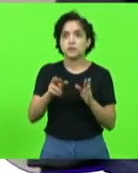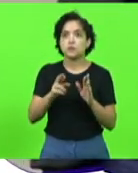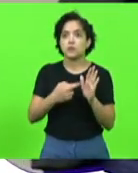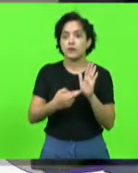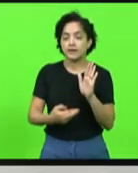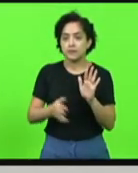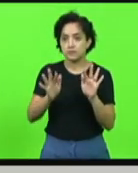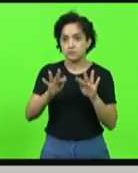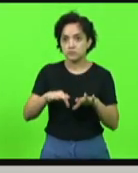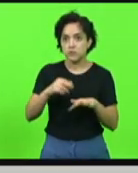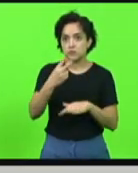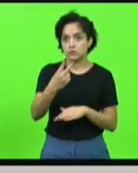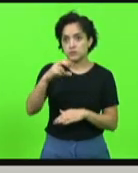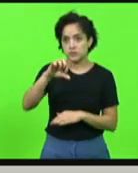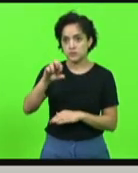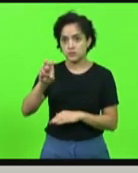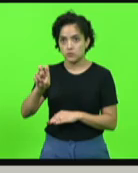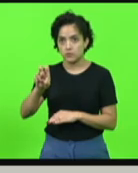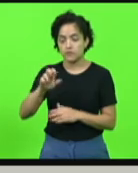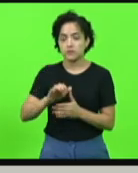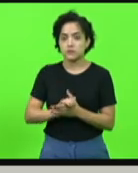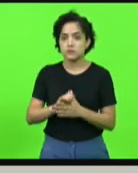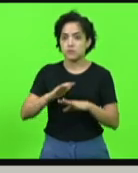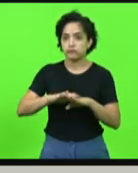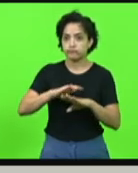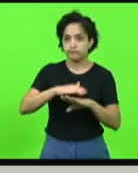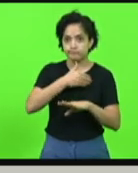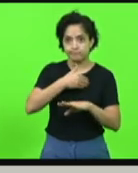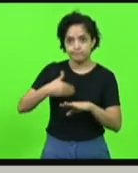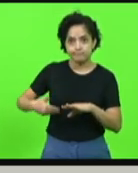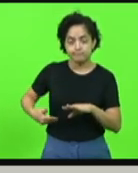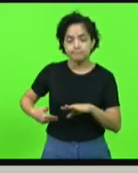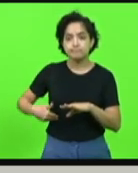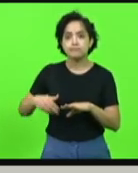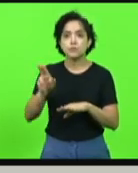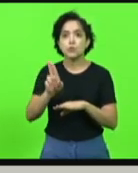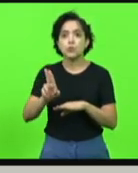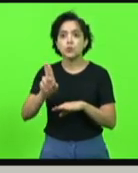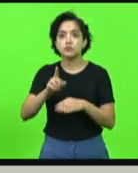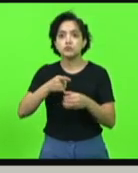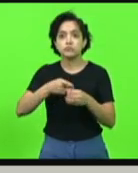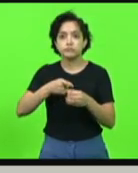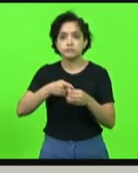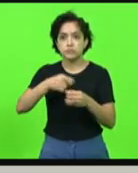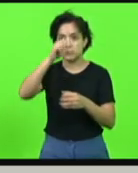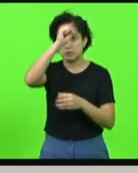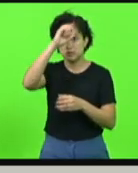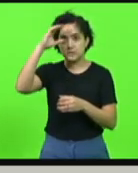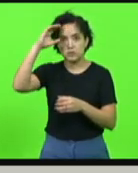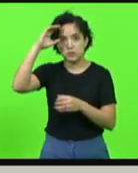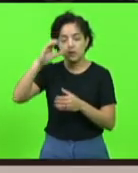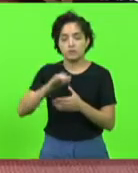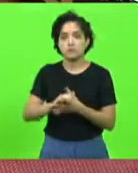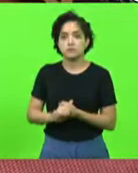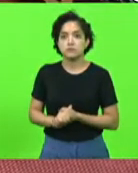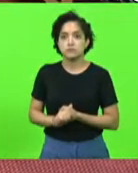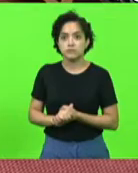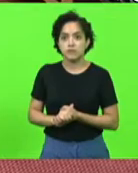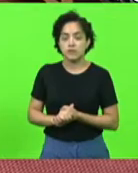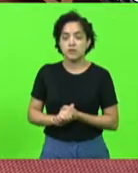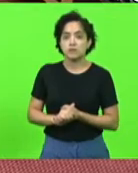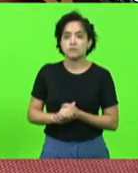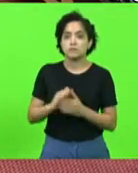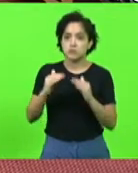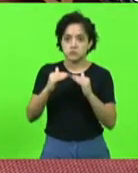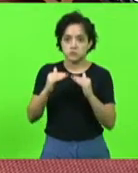lei 295.8/2021, autor governo do estado, autoriza a cessão de uso de imóvel no município de São Carlos. Em votação, deputados que